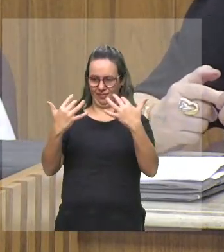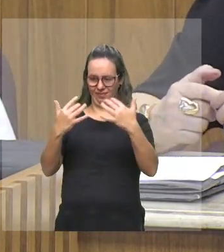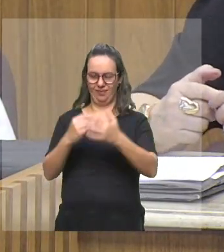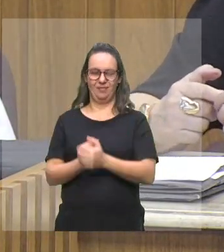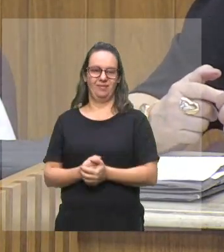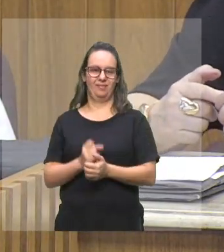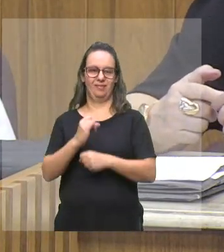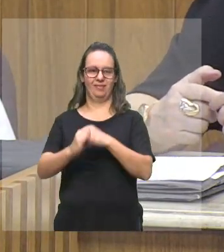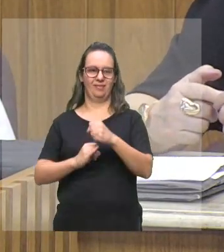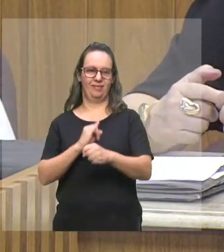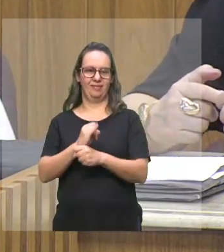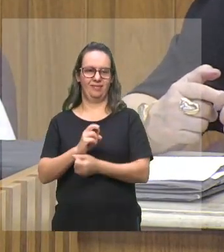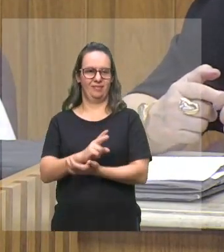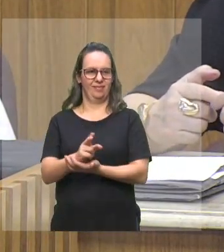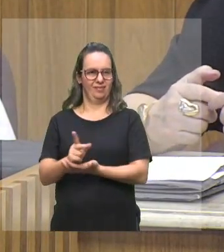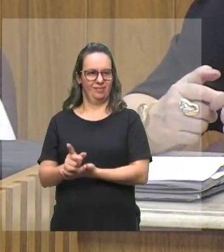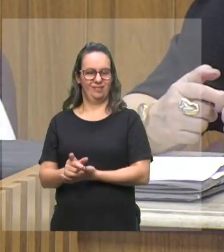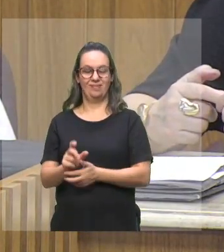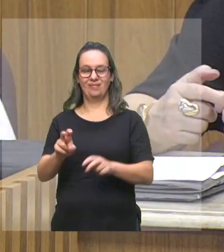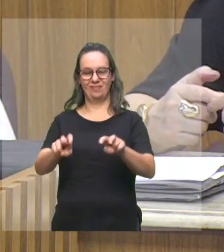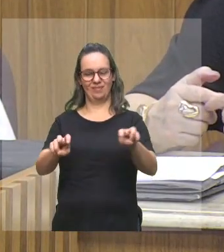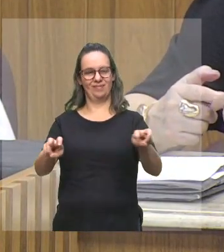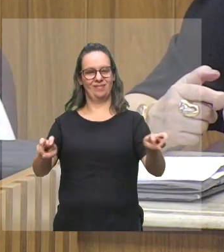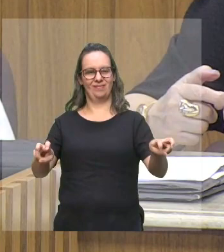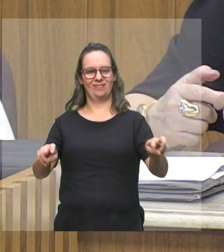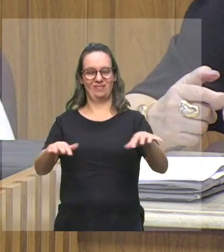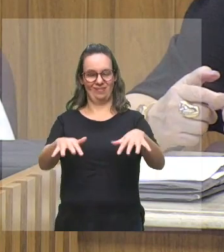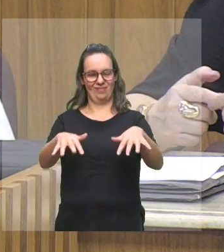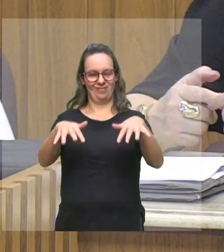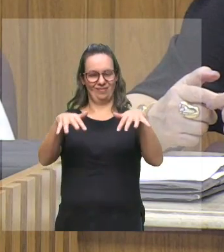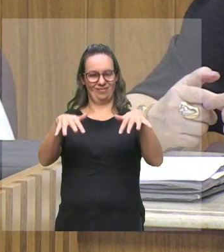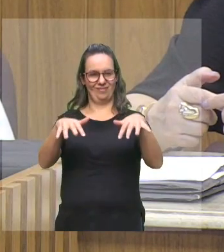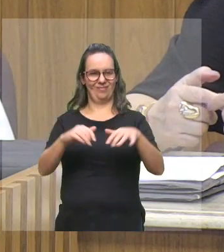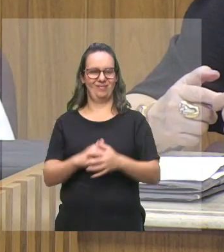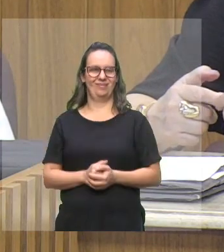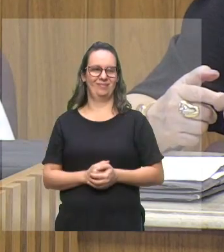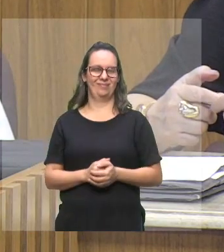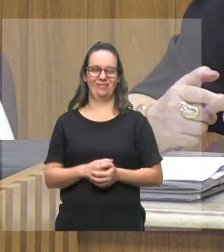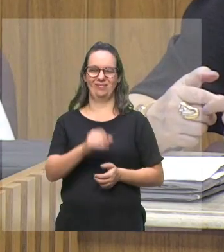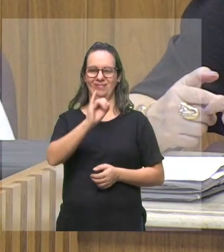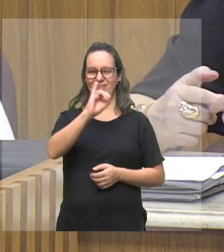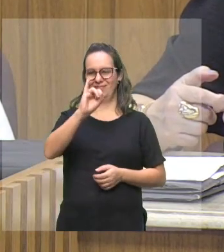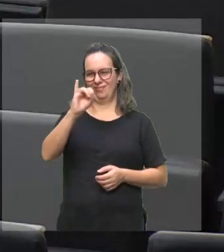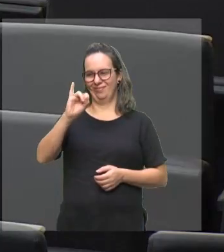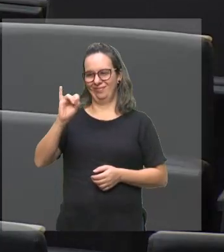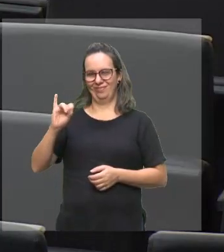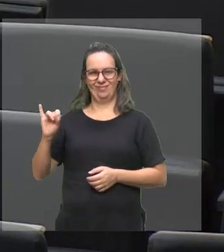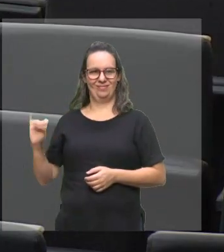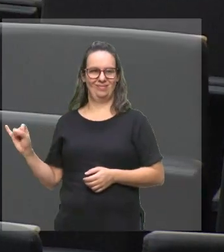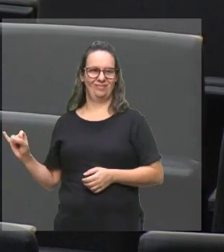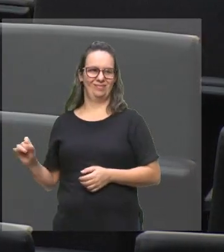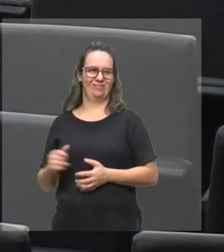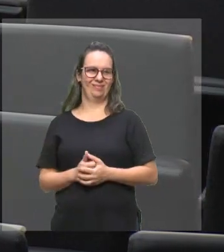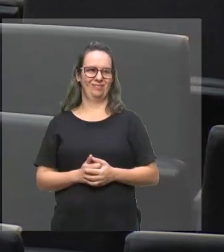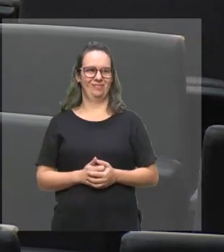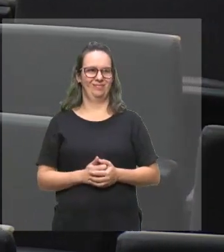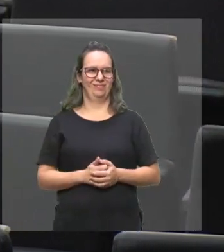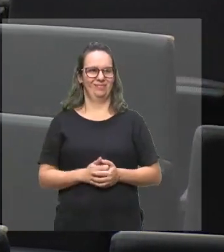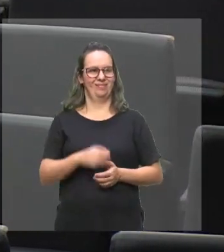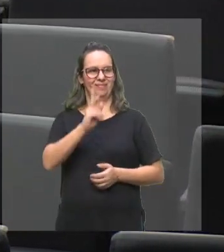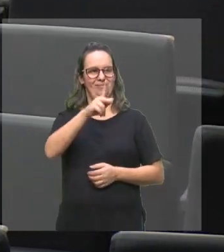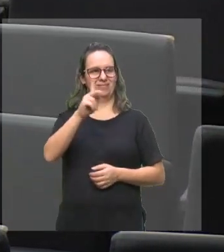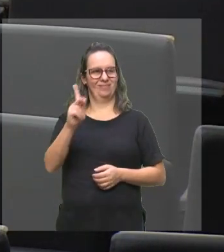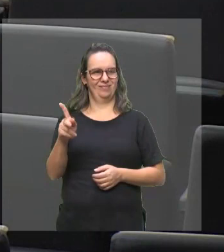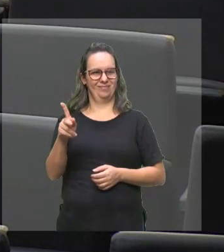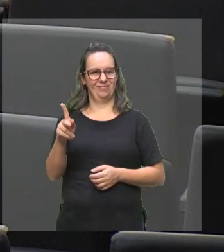presente no plenário da Câmara Municipal, né, o pessoal todo aí, Fernando Rocha, professor Dario também, o Tiago